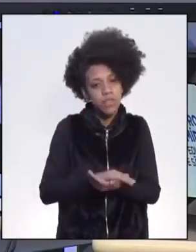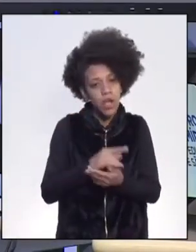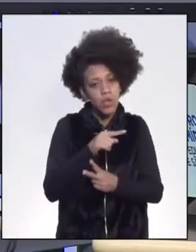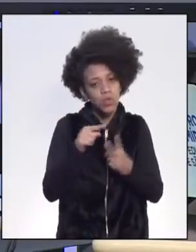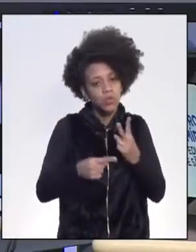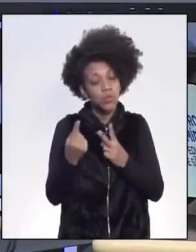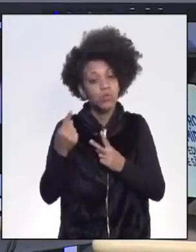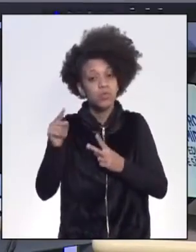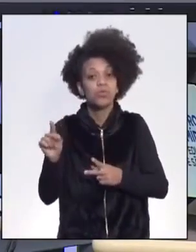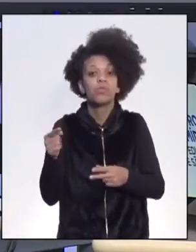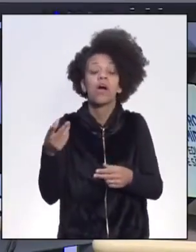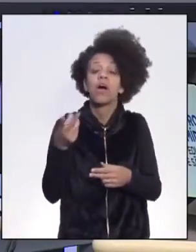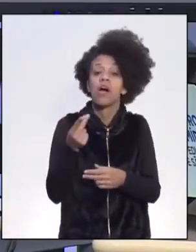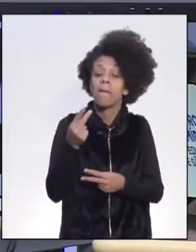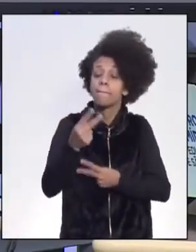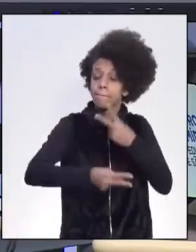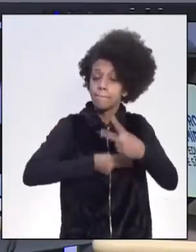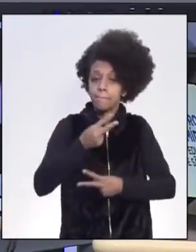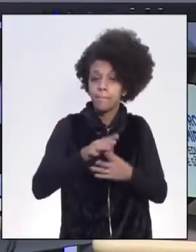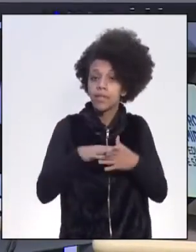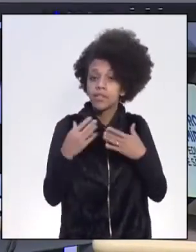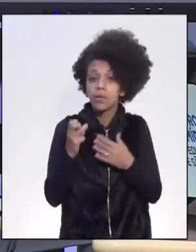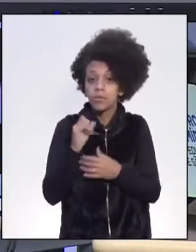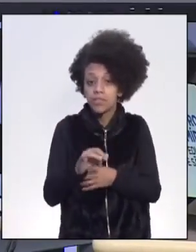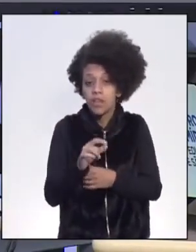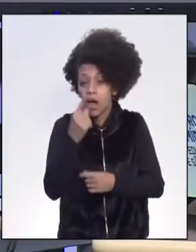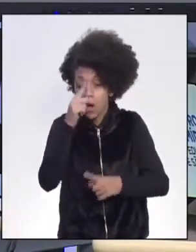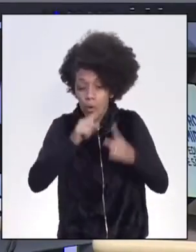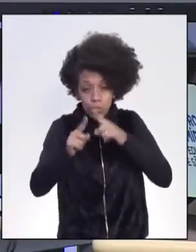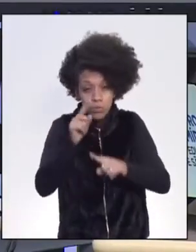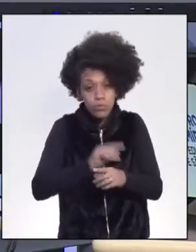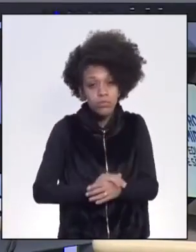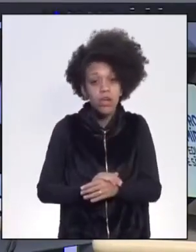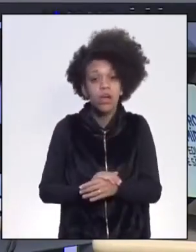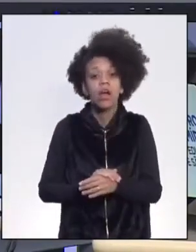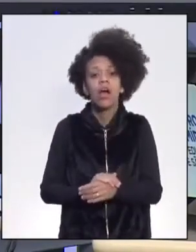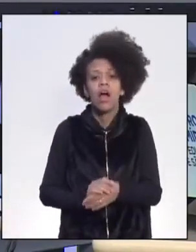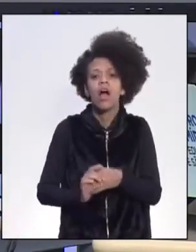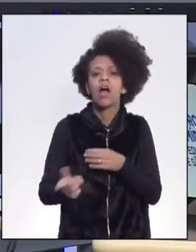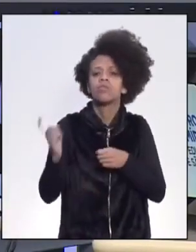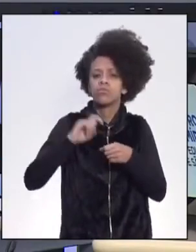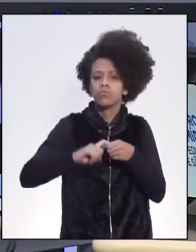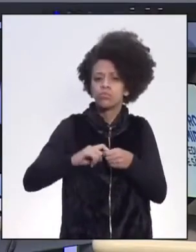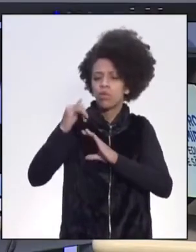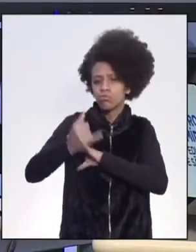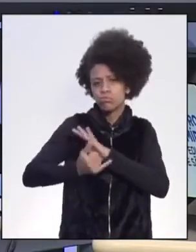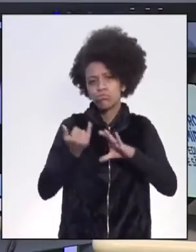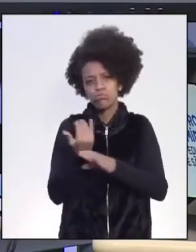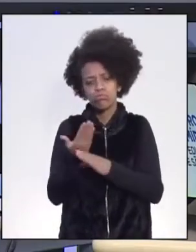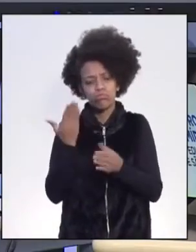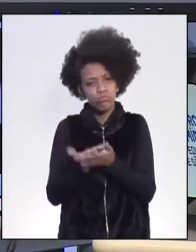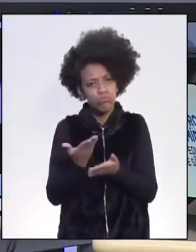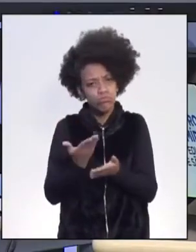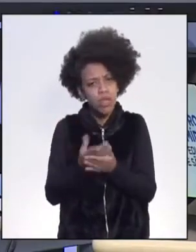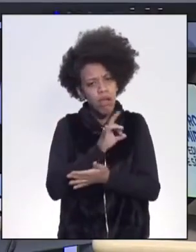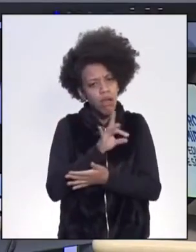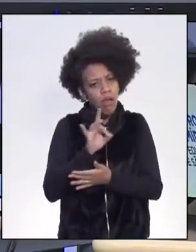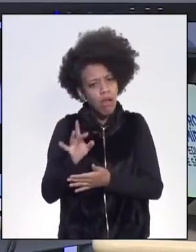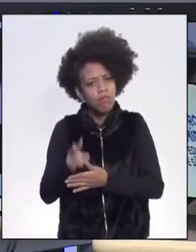duas últimas deste bimestre. Então, se você ainda ficou com alguma dúvida, retome as nossas aulas lá no YouTube. Veja cada aula